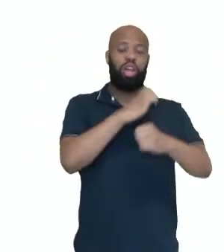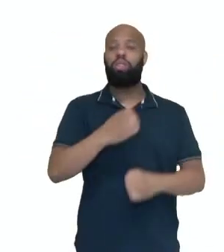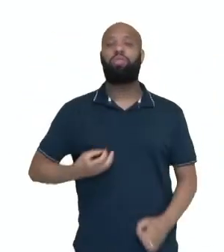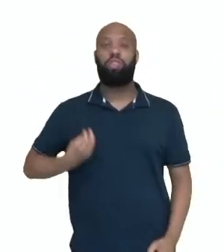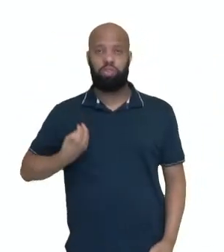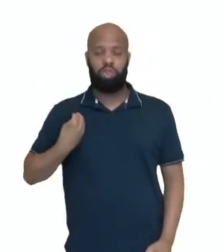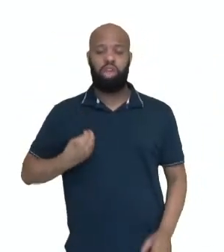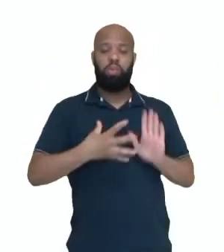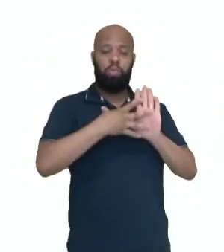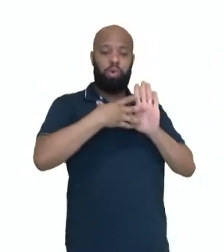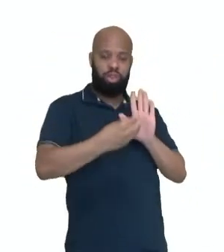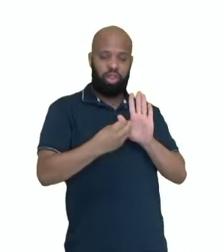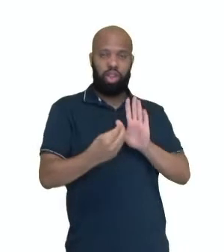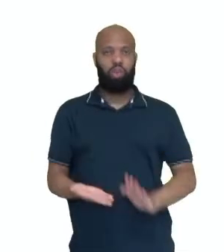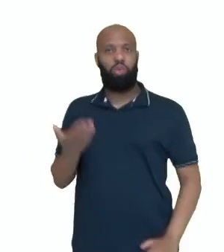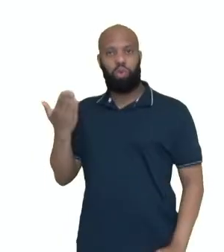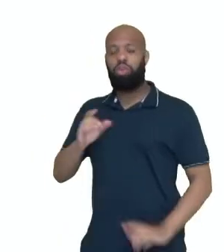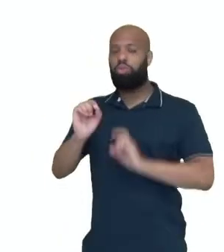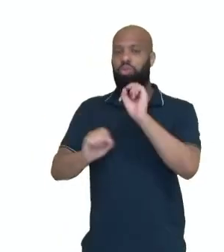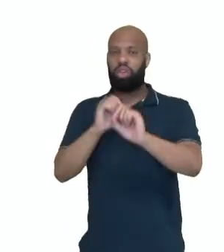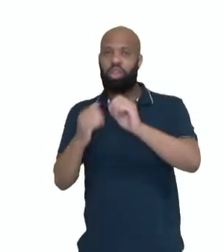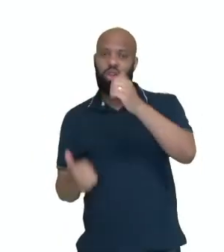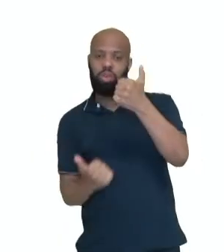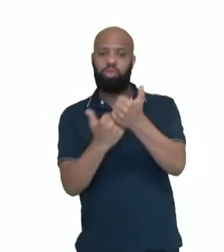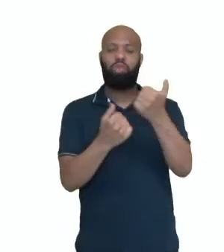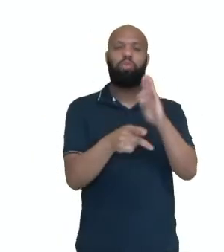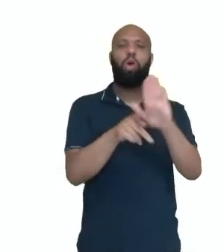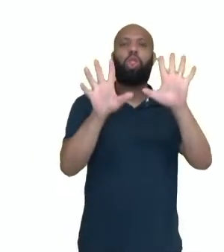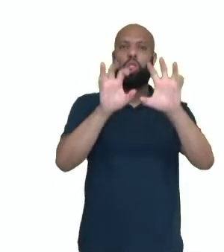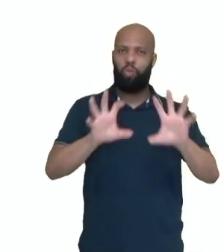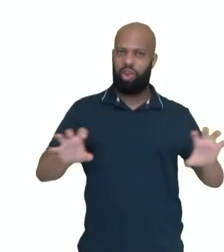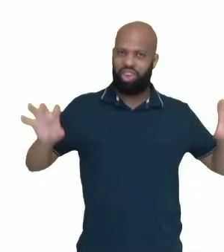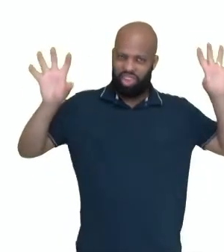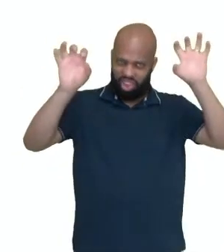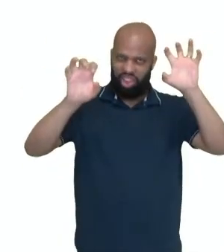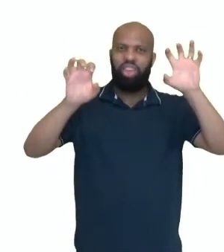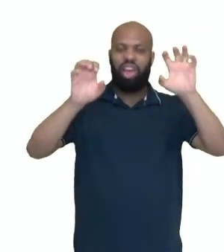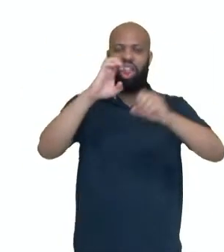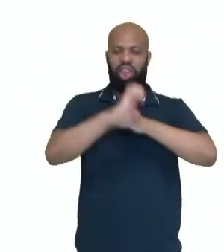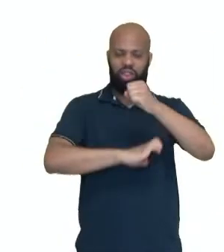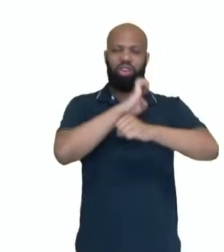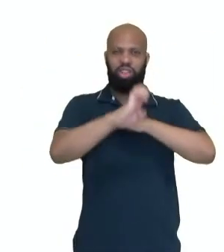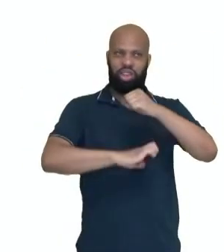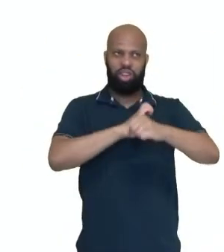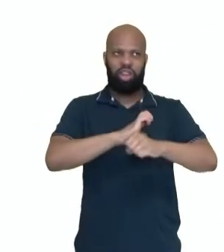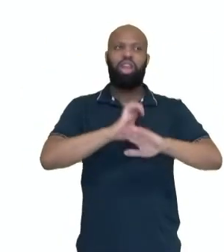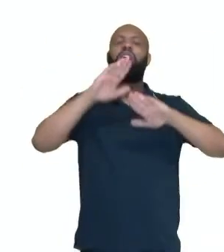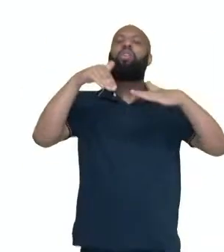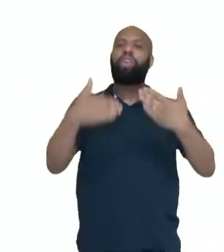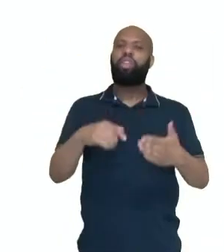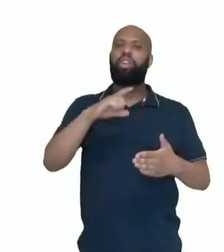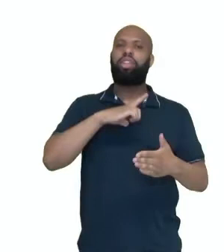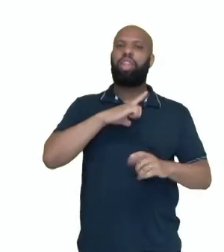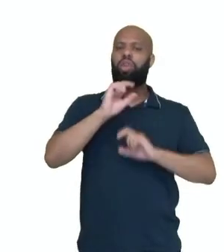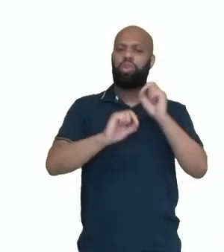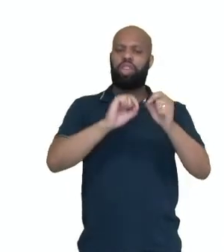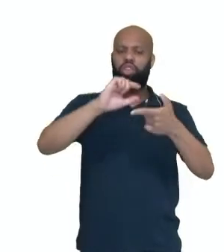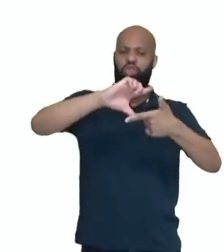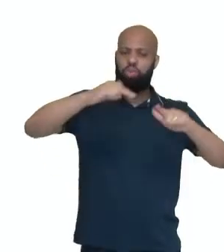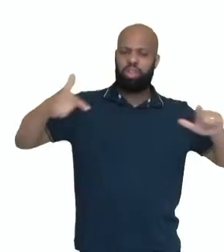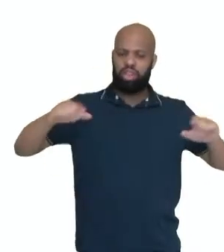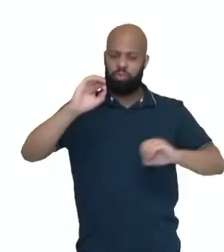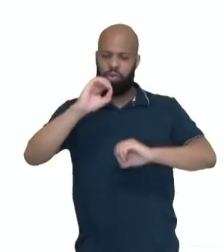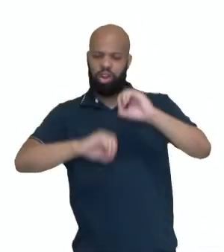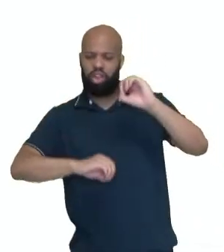esse modelo, o termo eletrosfera é substituído por nuvem eletrônica. E aí a geometria molecular, que foi estudada